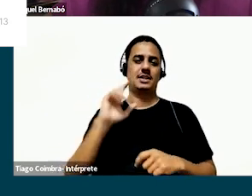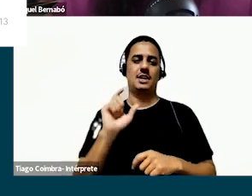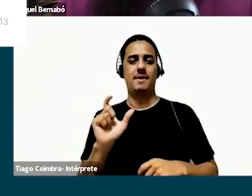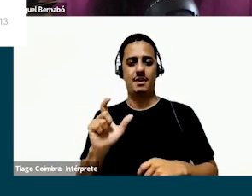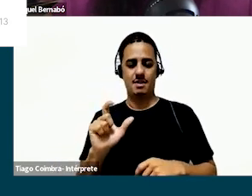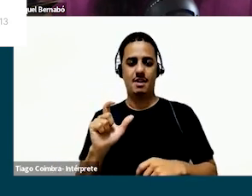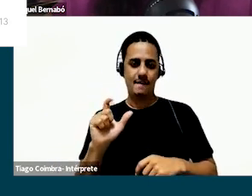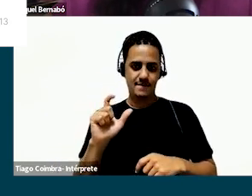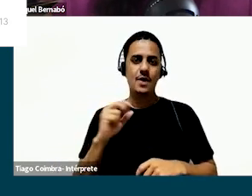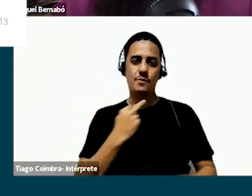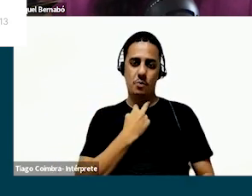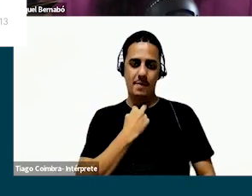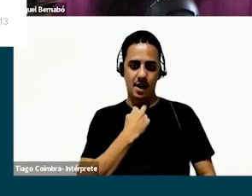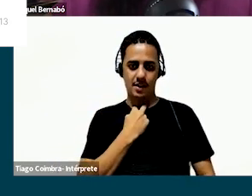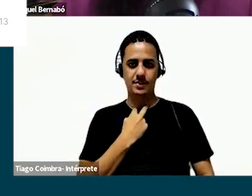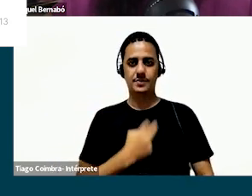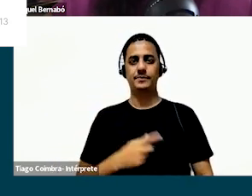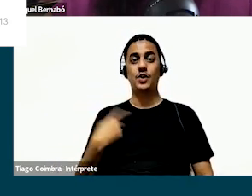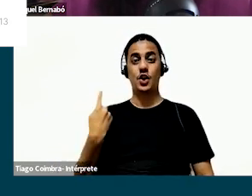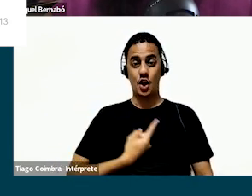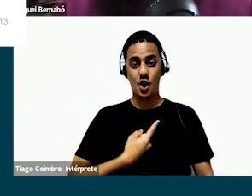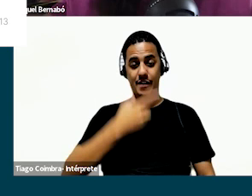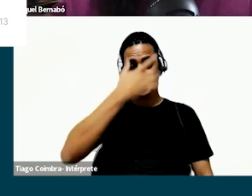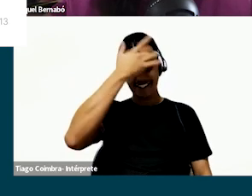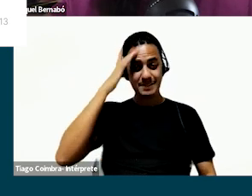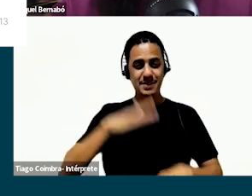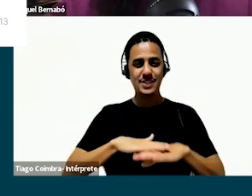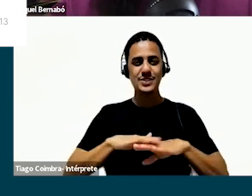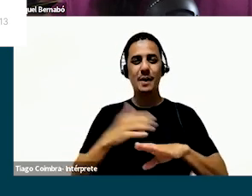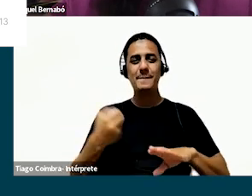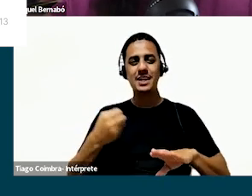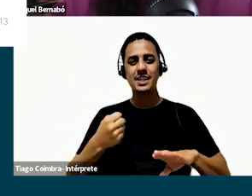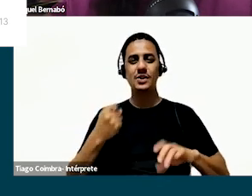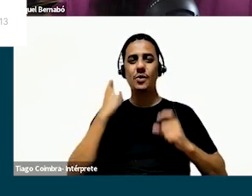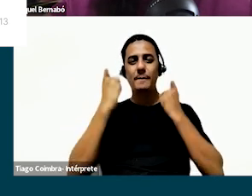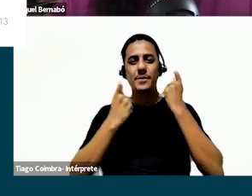a dar ali, quando a gente ouve a palavra ocupado. A mensagem era de que nós, pessoas